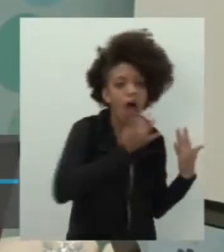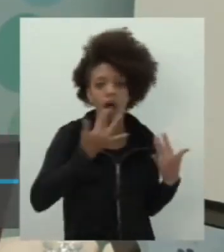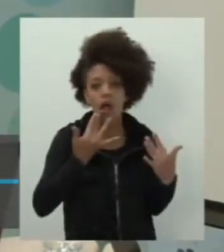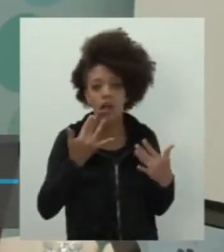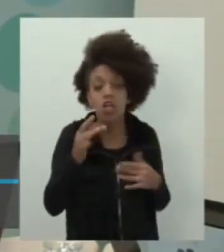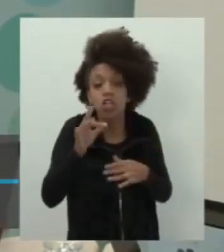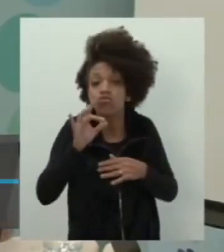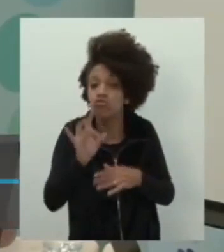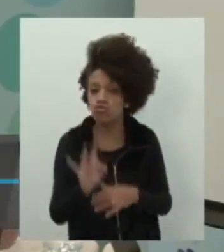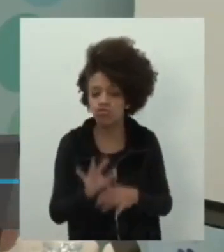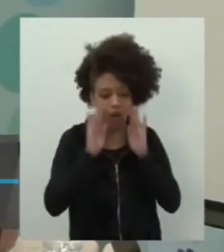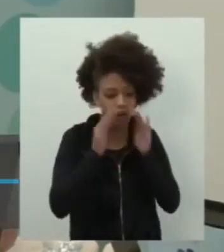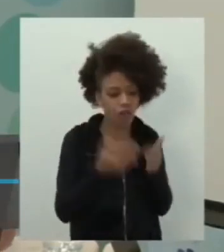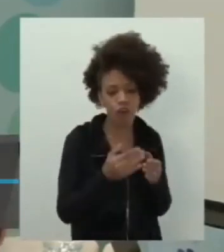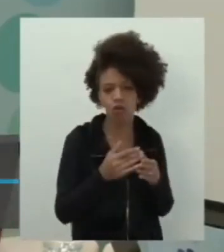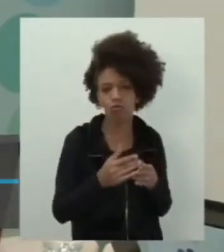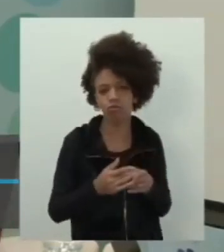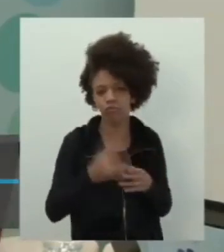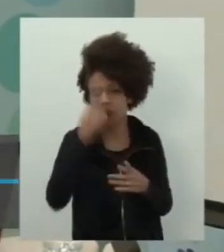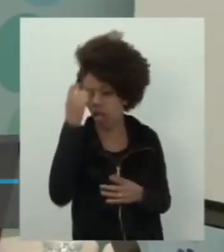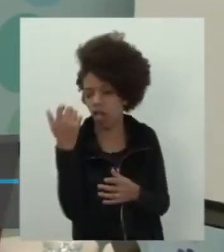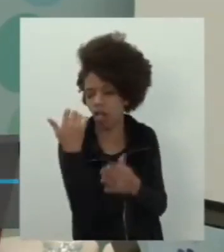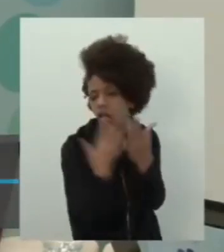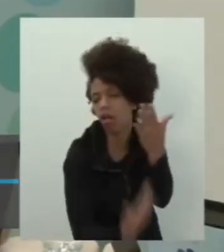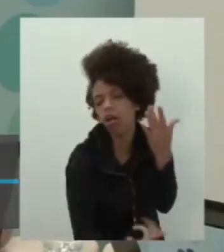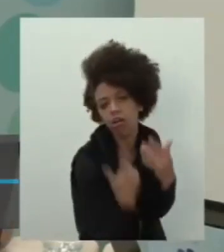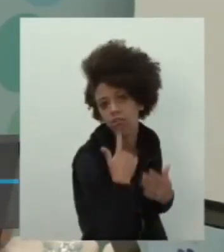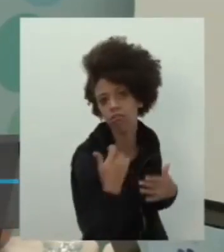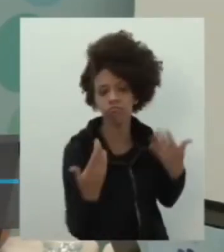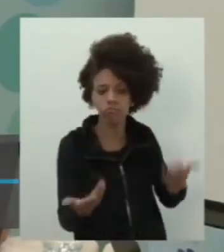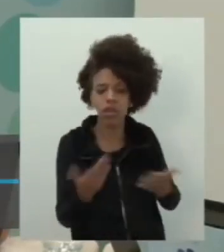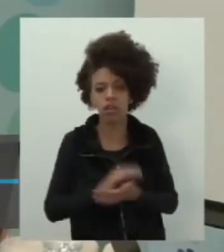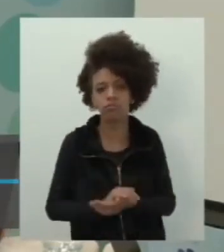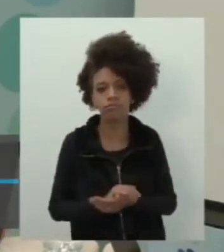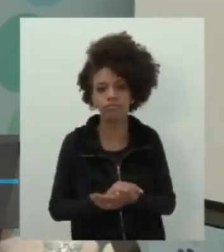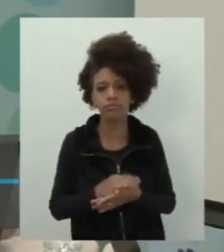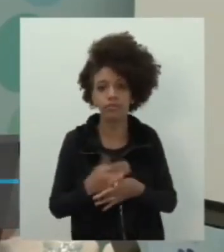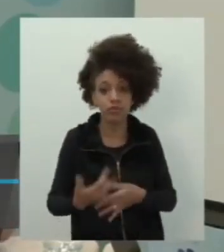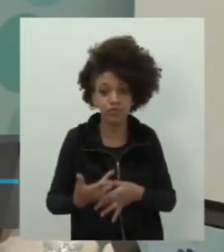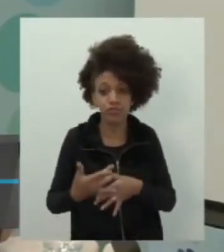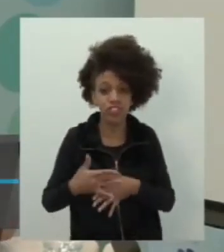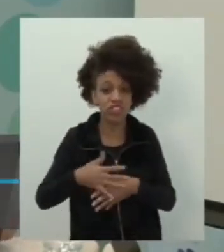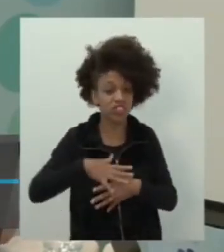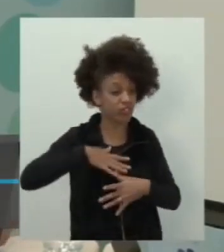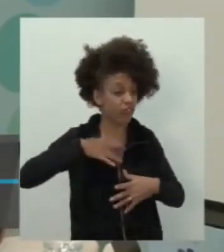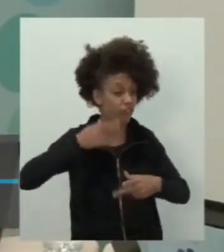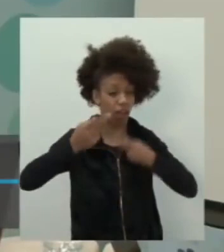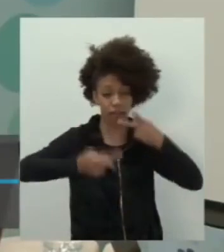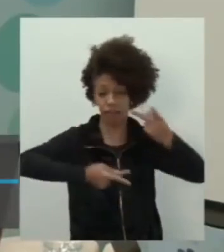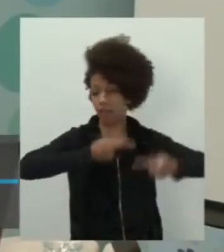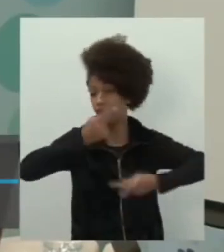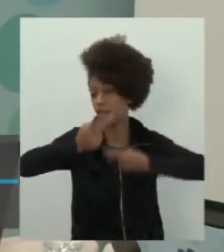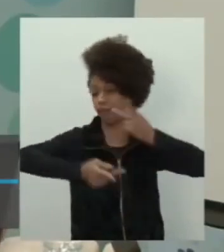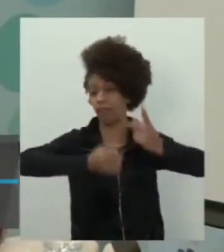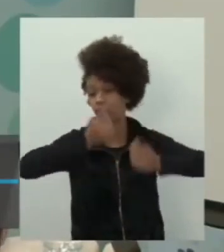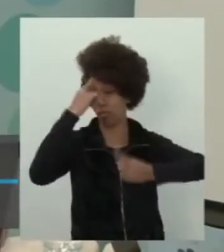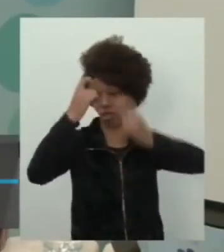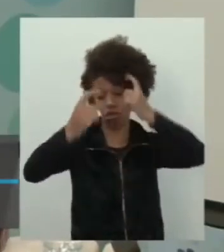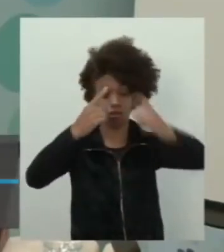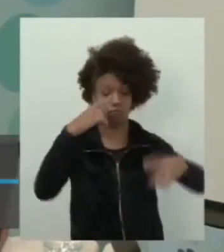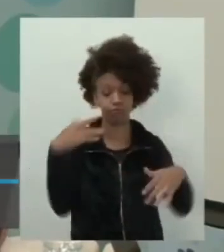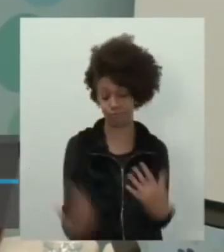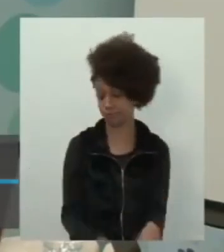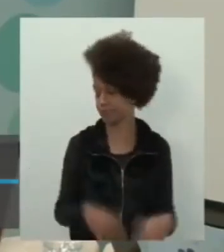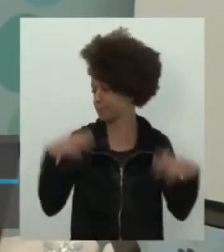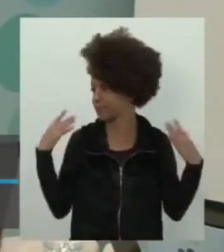falando sobre sangue, violência, até que chega uma hora que todo mundo começa a exagerar tanto em falar de violência, que chega alguém e fala